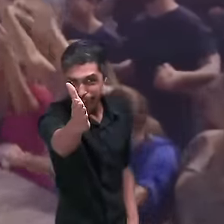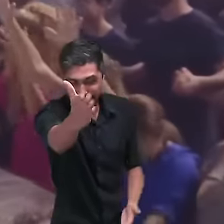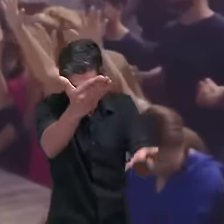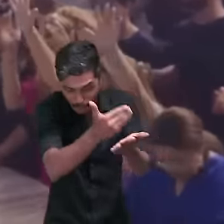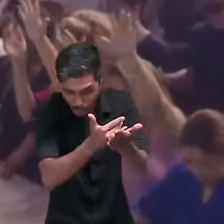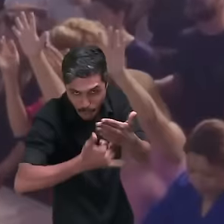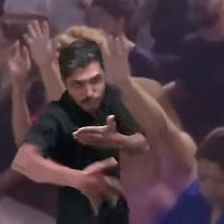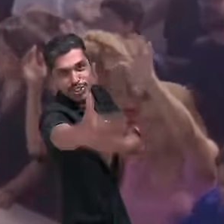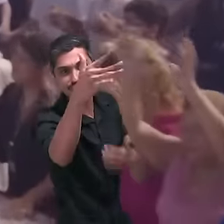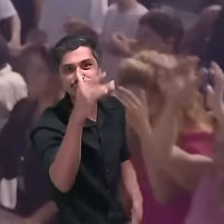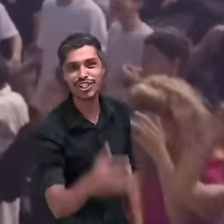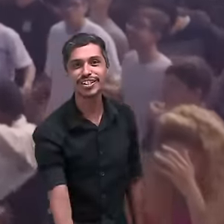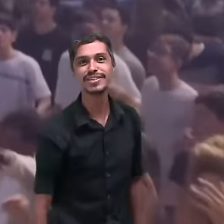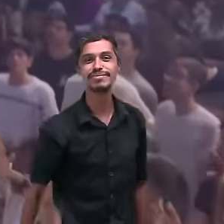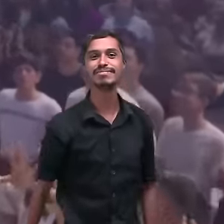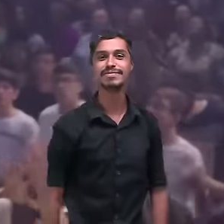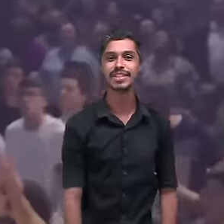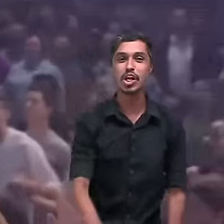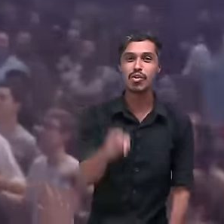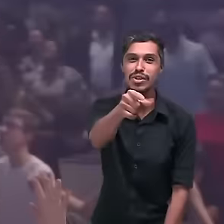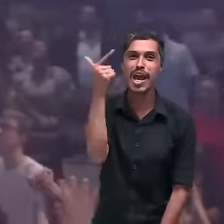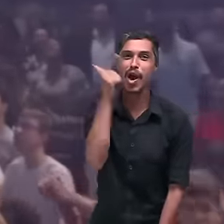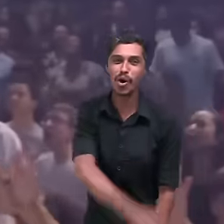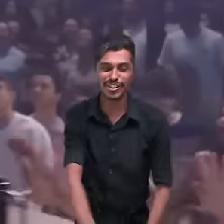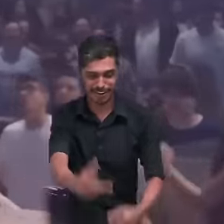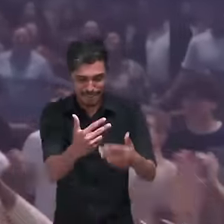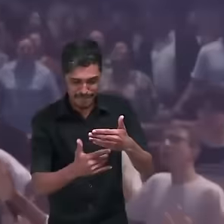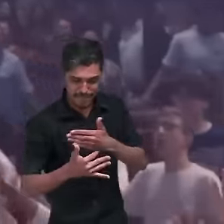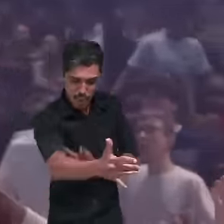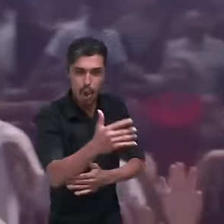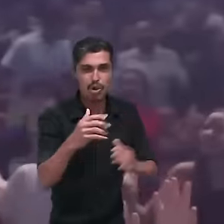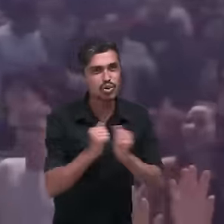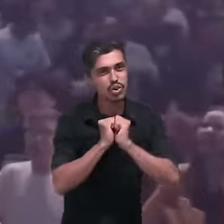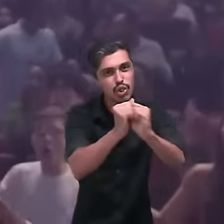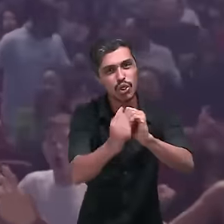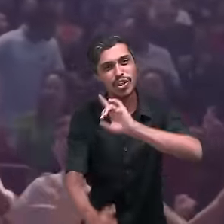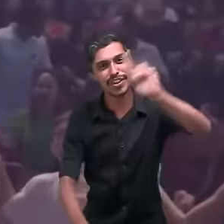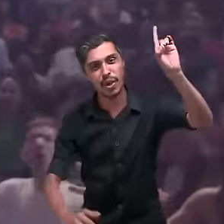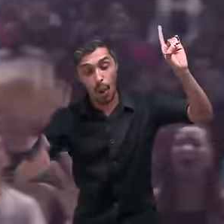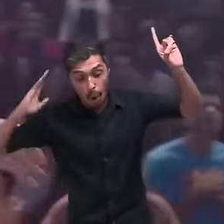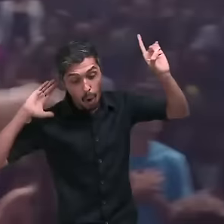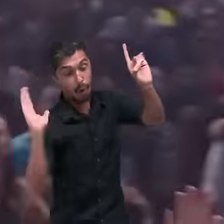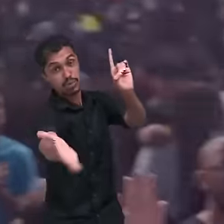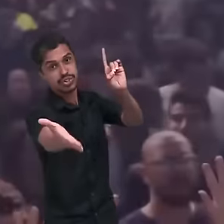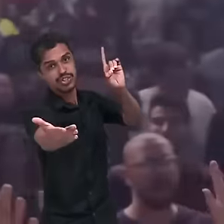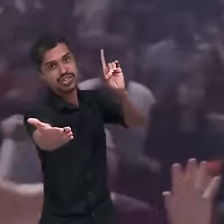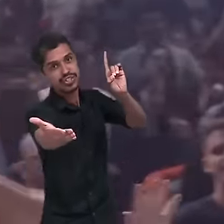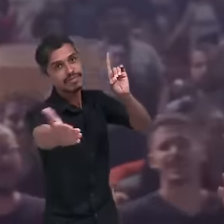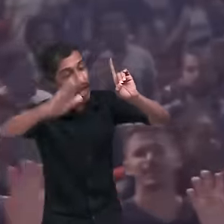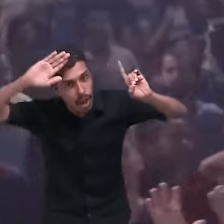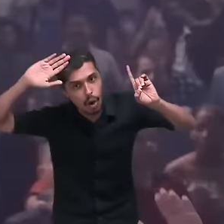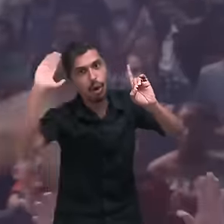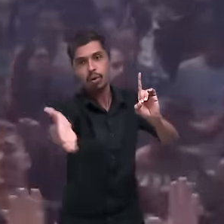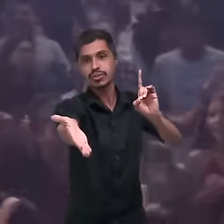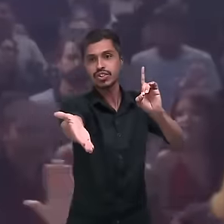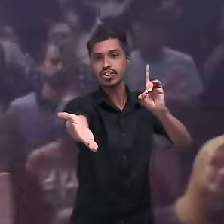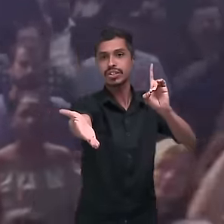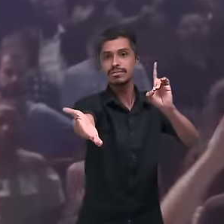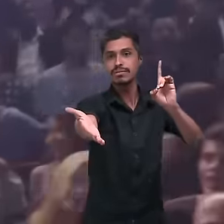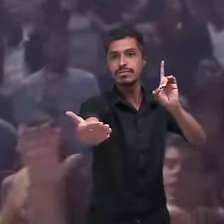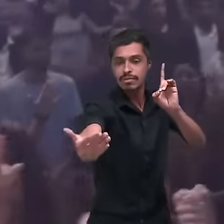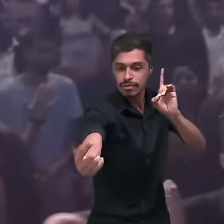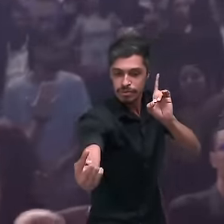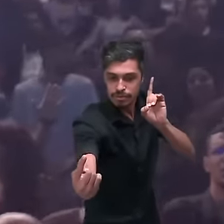Você vai vencer o que te afasta de Deus hoje, hoje, hoje, hoje, hoje.